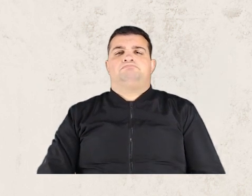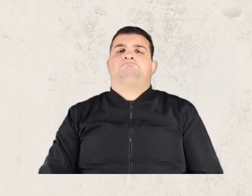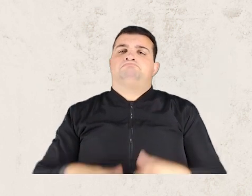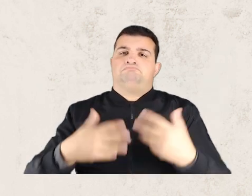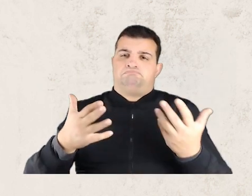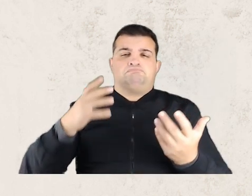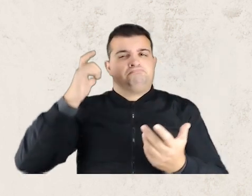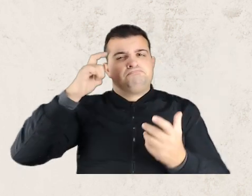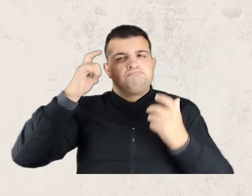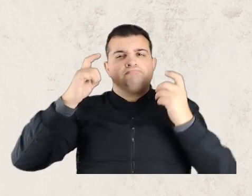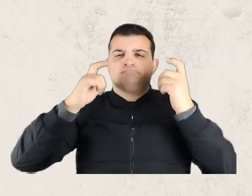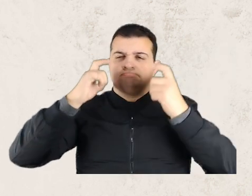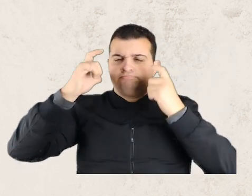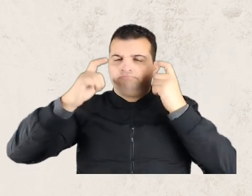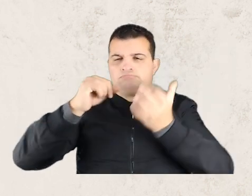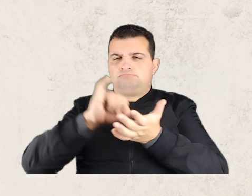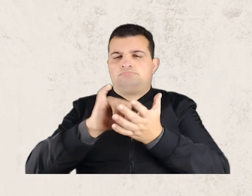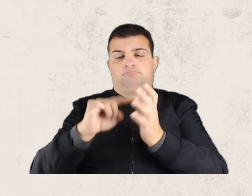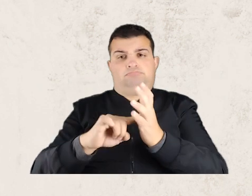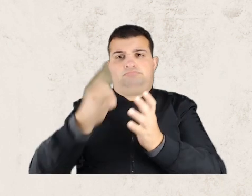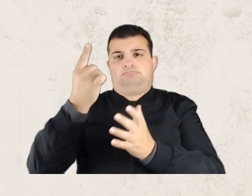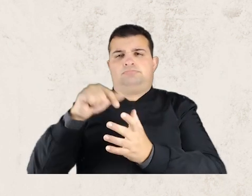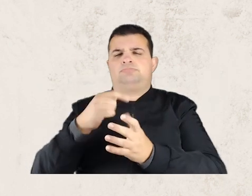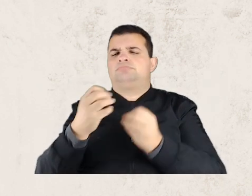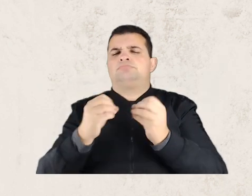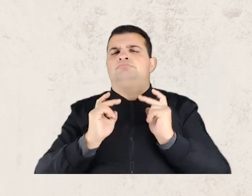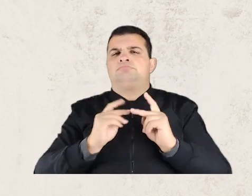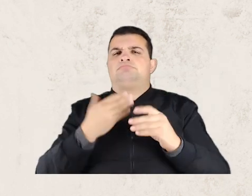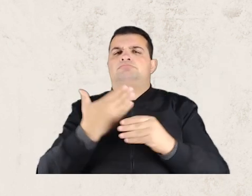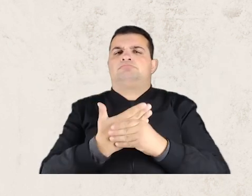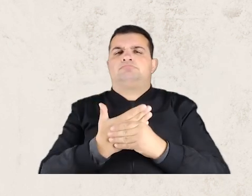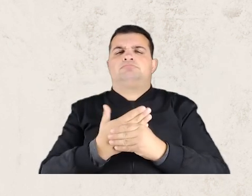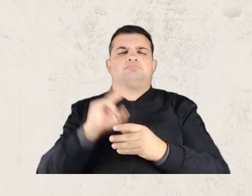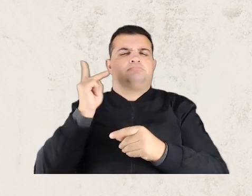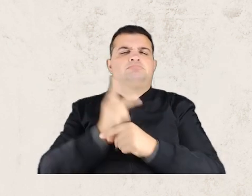muito importante, né, nessa dimensão política.